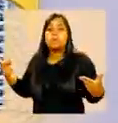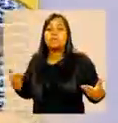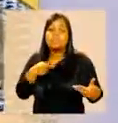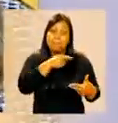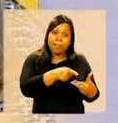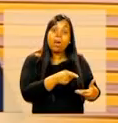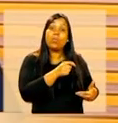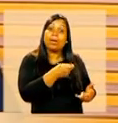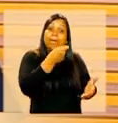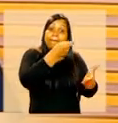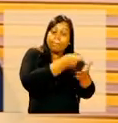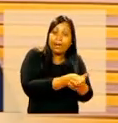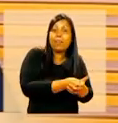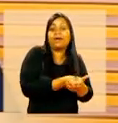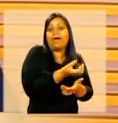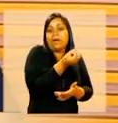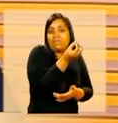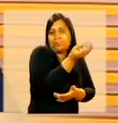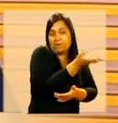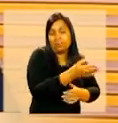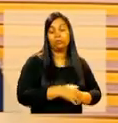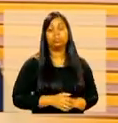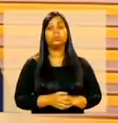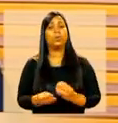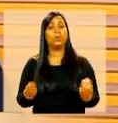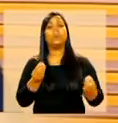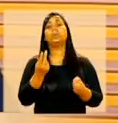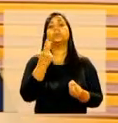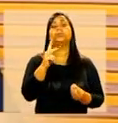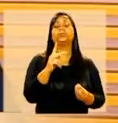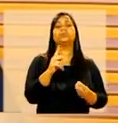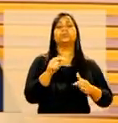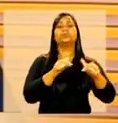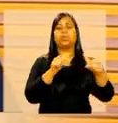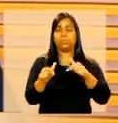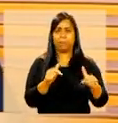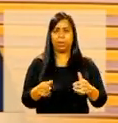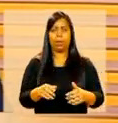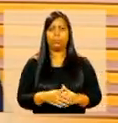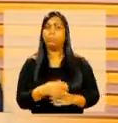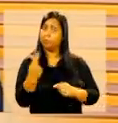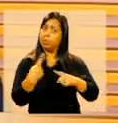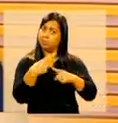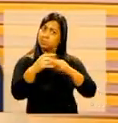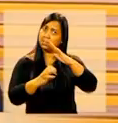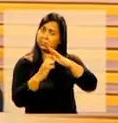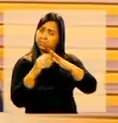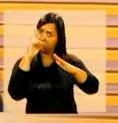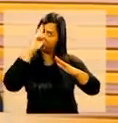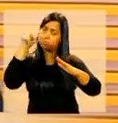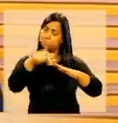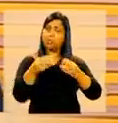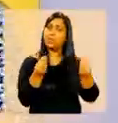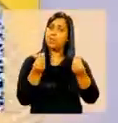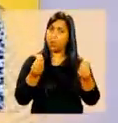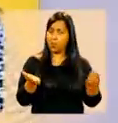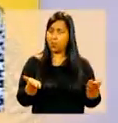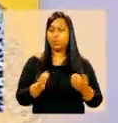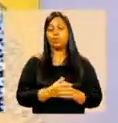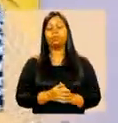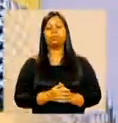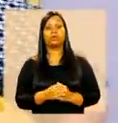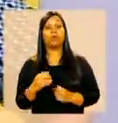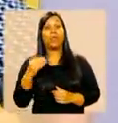gastar nisso. E como é que você se planeja com relação à sua atividade? Você é empresária, Sim. como é que faz para você organizar suas férias? A gente